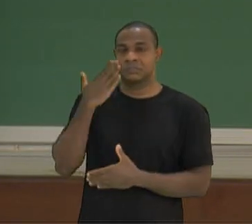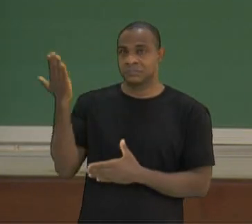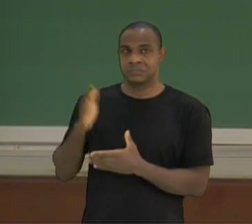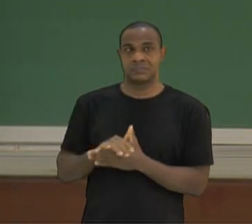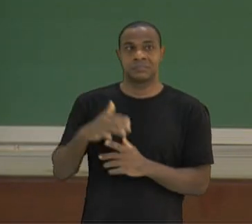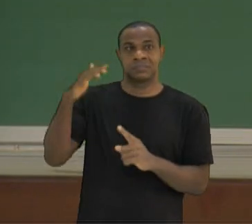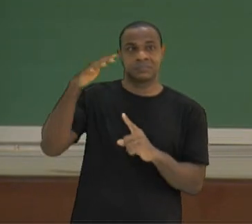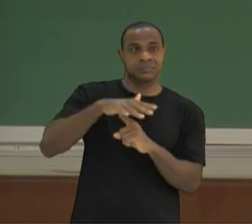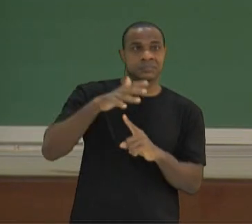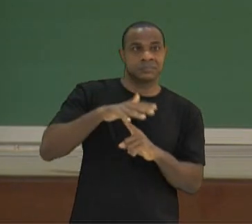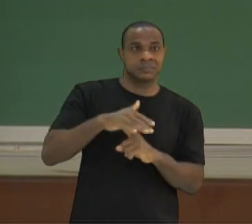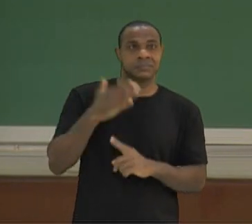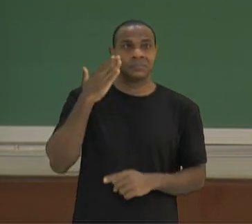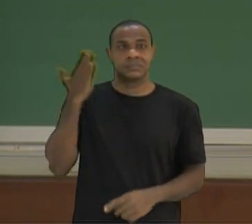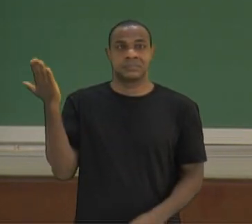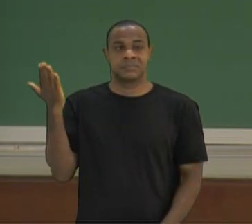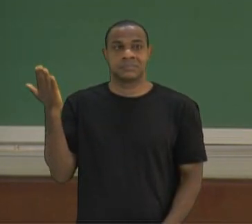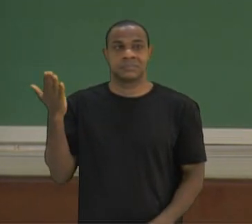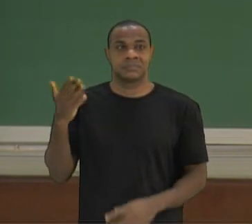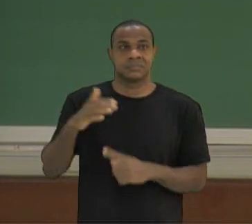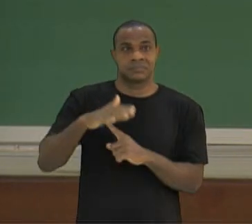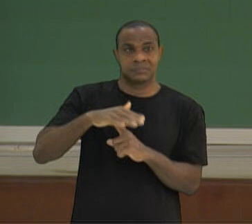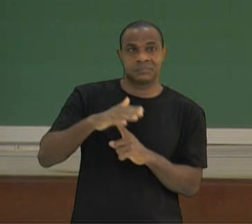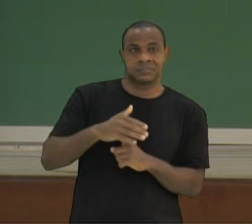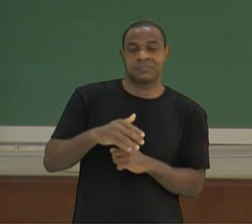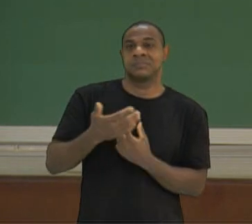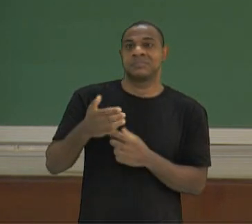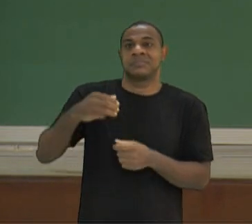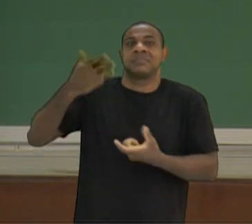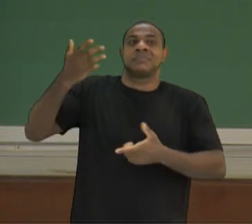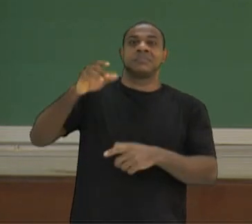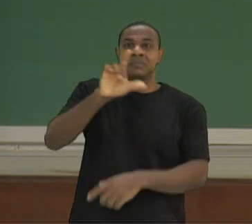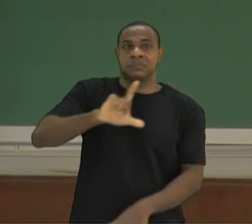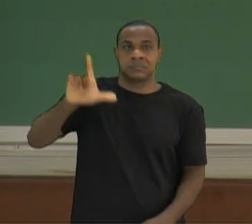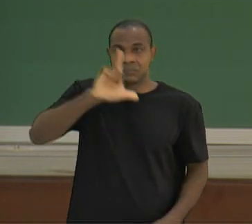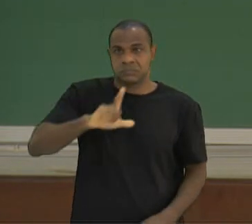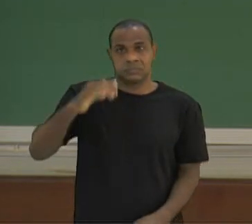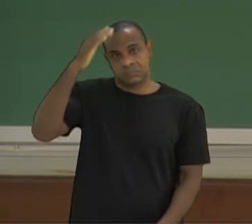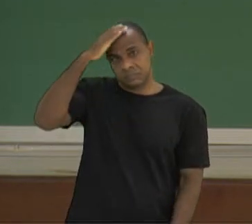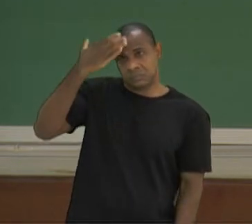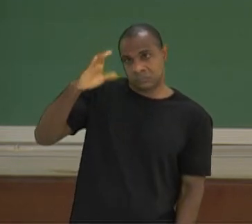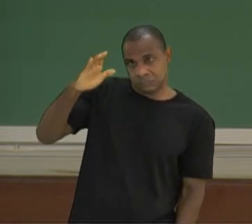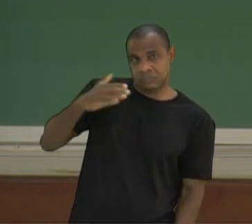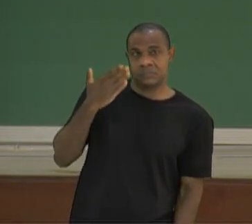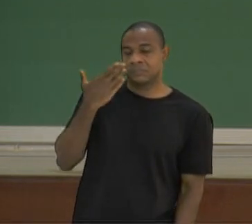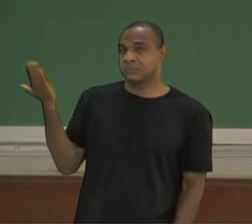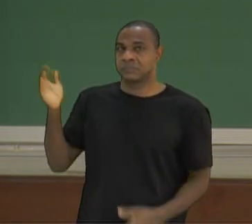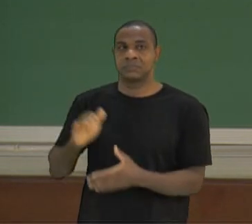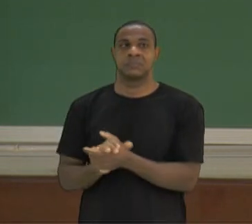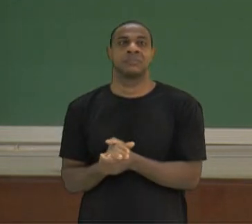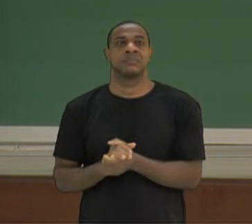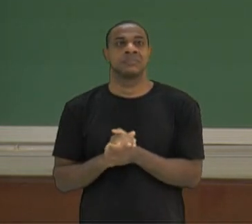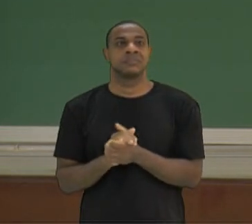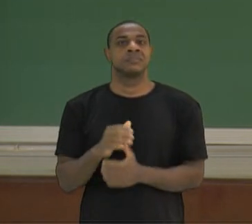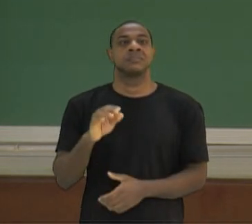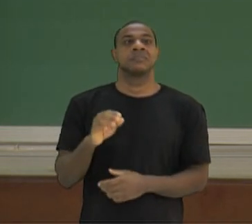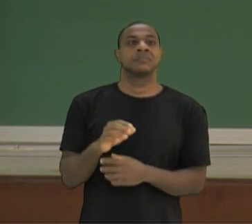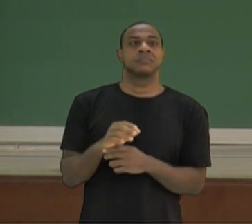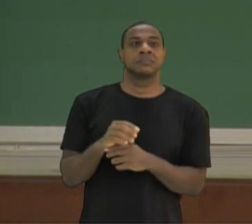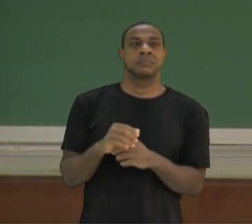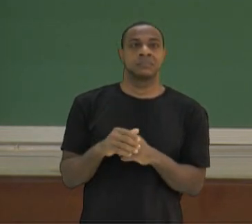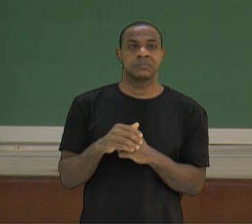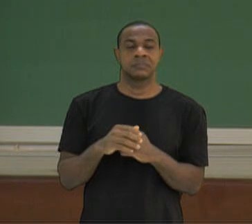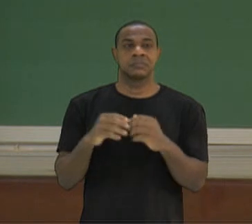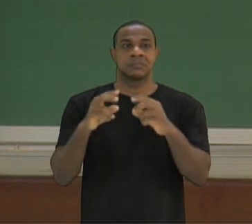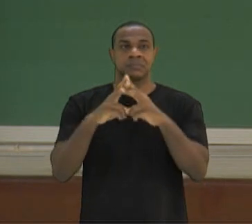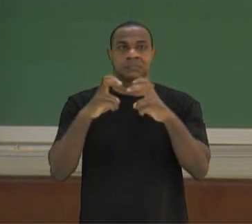Londrina, então Curitiba aqui, Londrina ali. De Santa Catarina, Tubarão e Vale do Itajaí, Tubarão aqui mais ao sul, Vale do